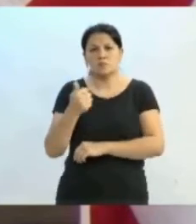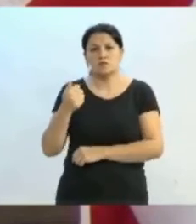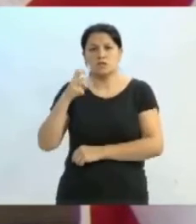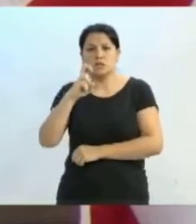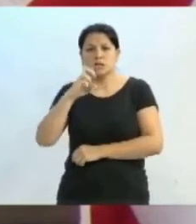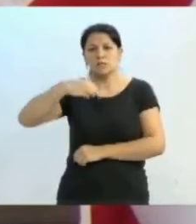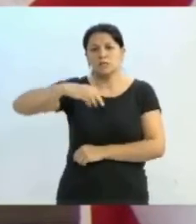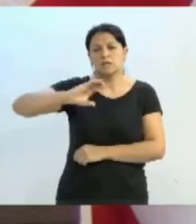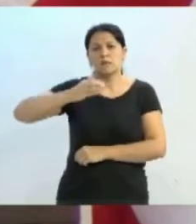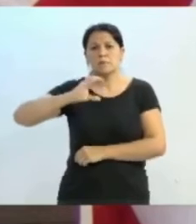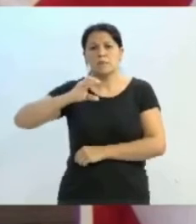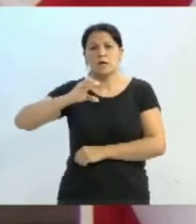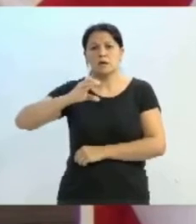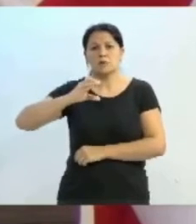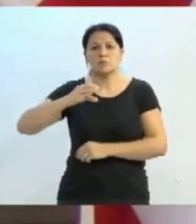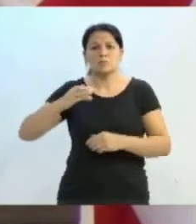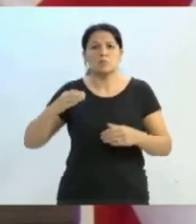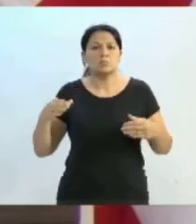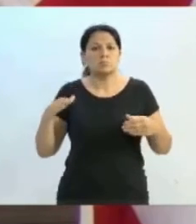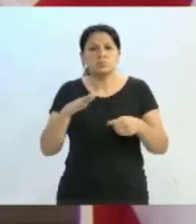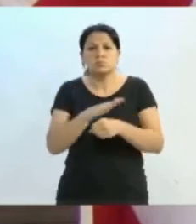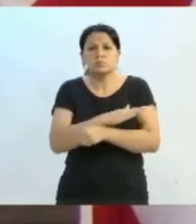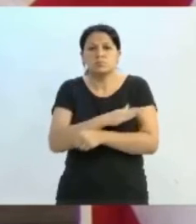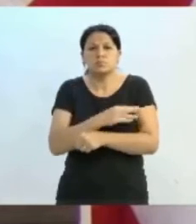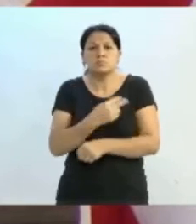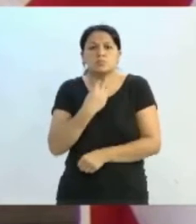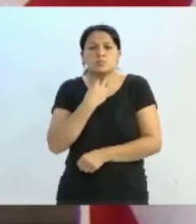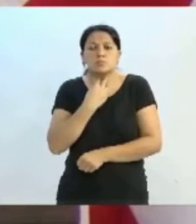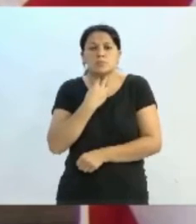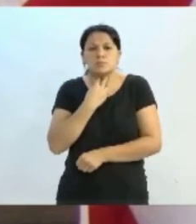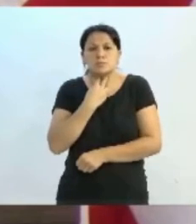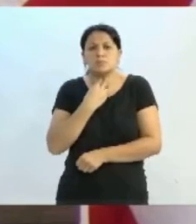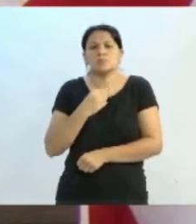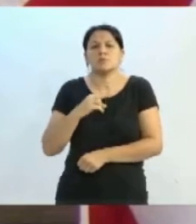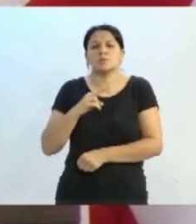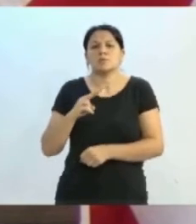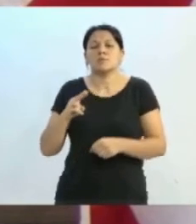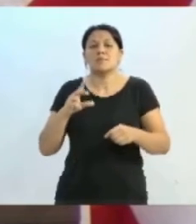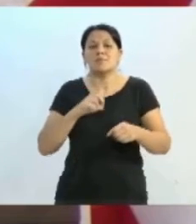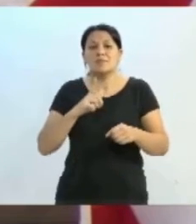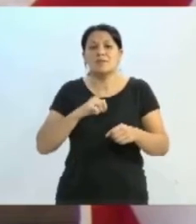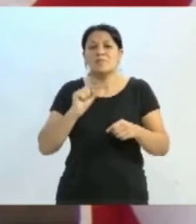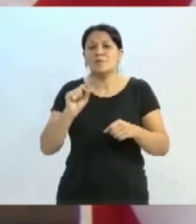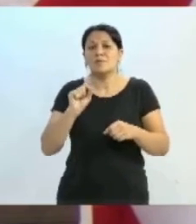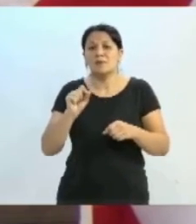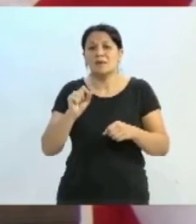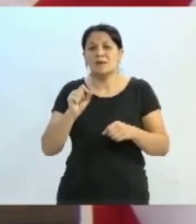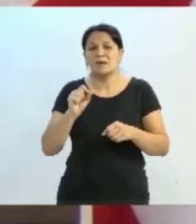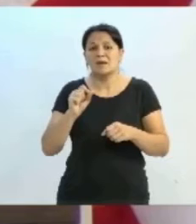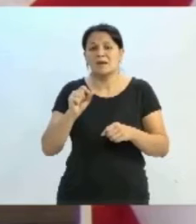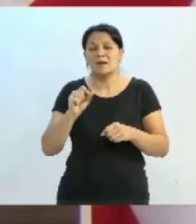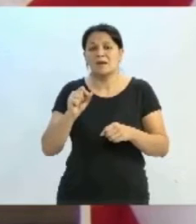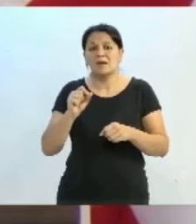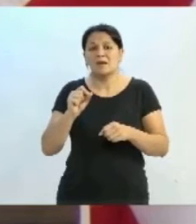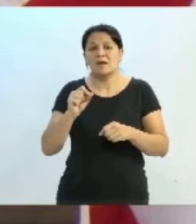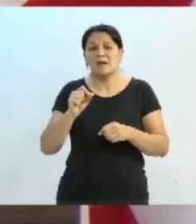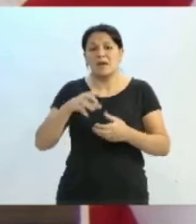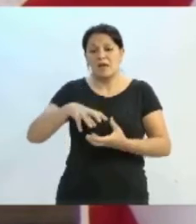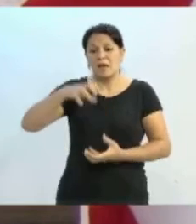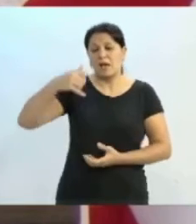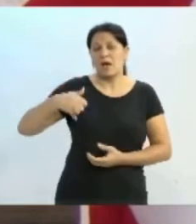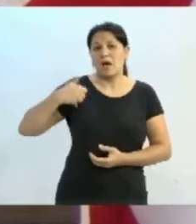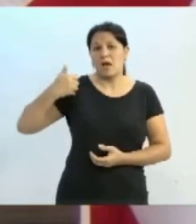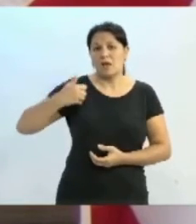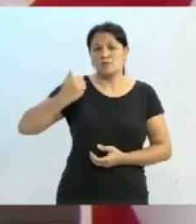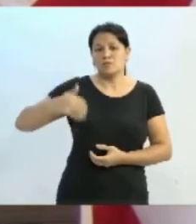2021 pelo esgotamento de leite se fez necessária interação de adultos na ala pediátrica e nos quartos